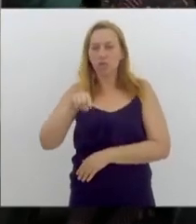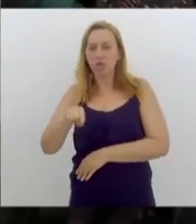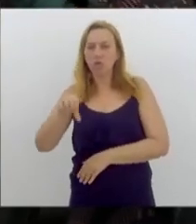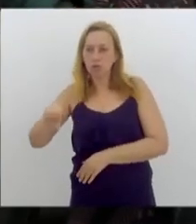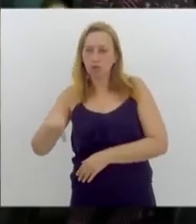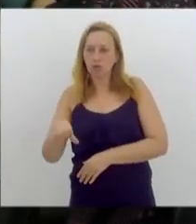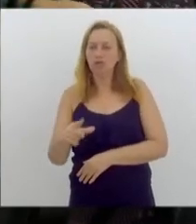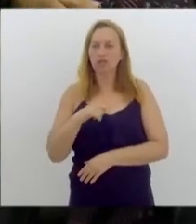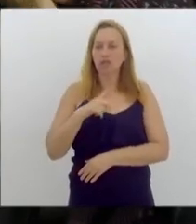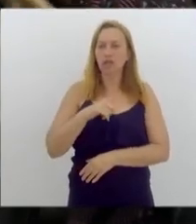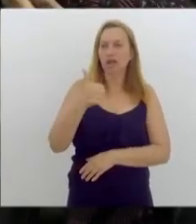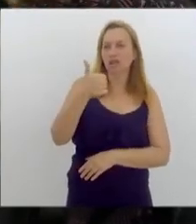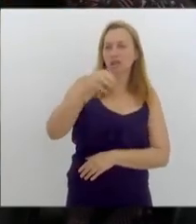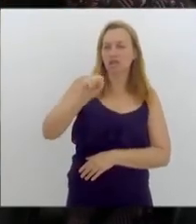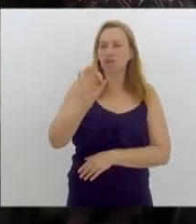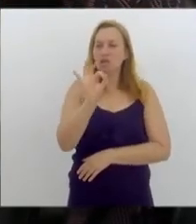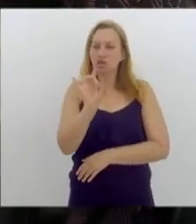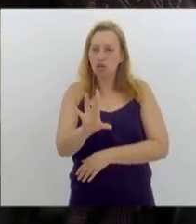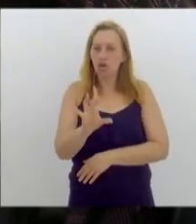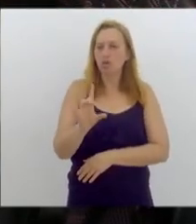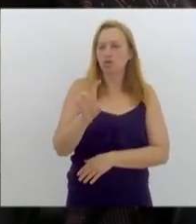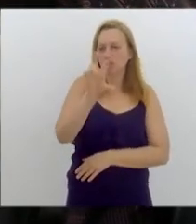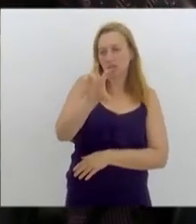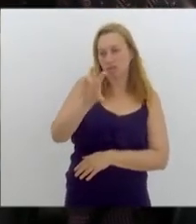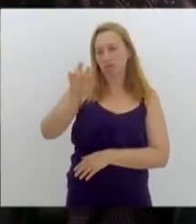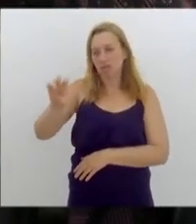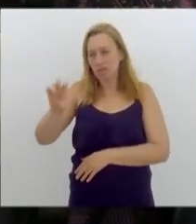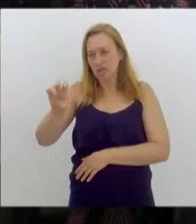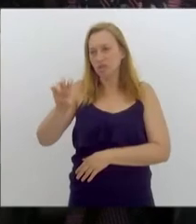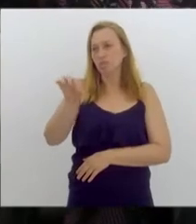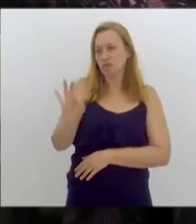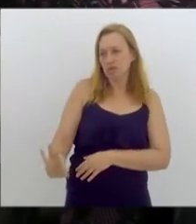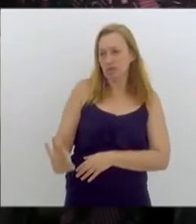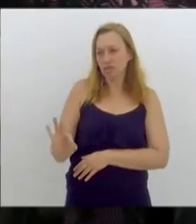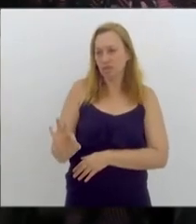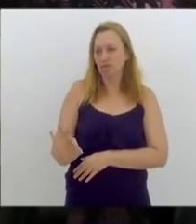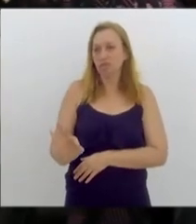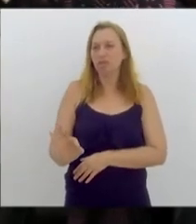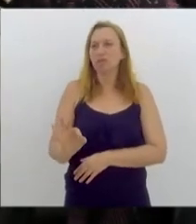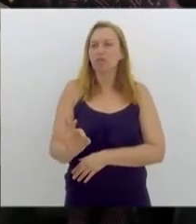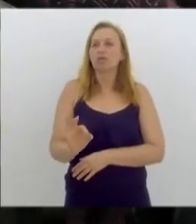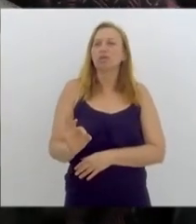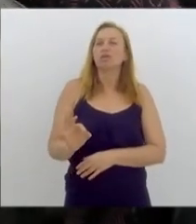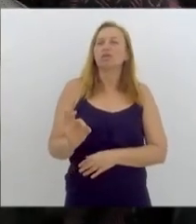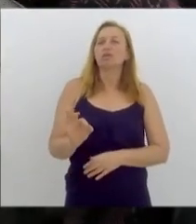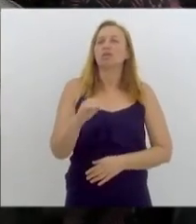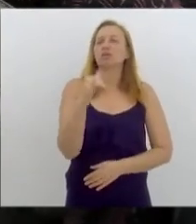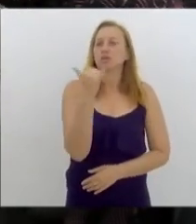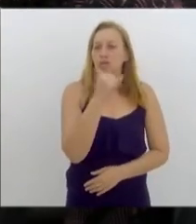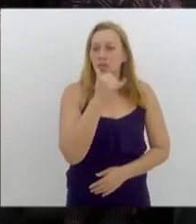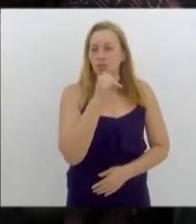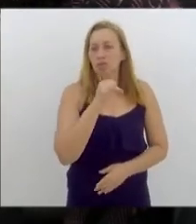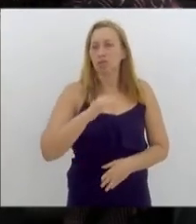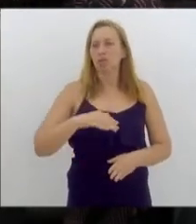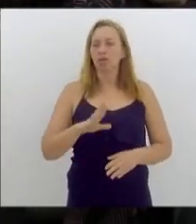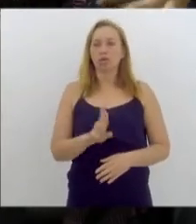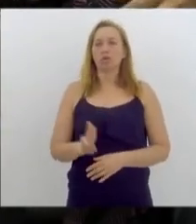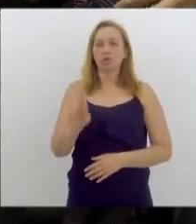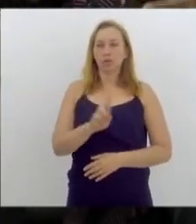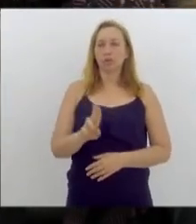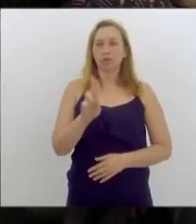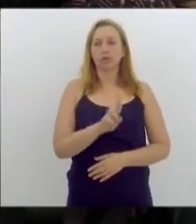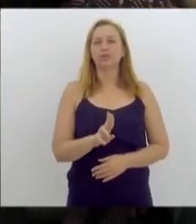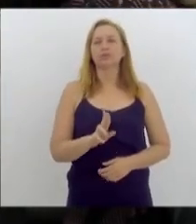passa a ter 18 só sobre 55% da fatura porque 45% na fatura de energia ela é composta